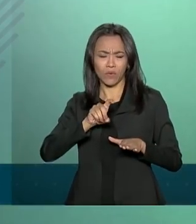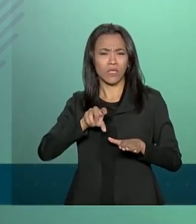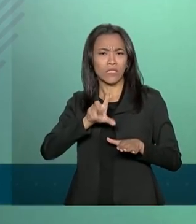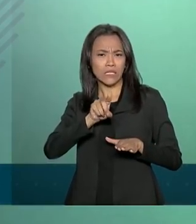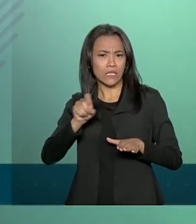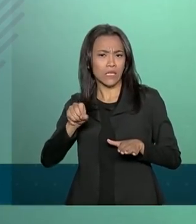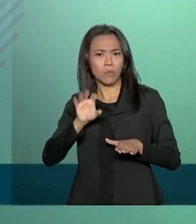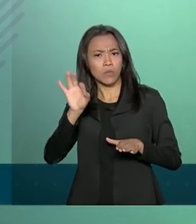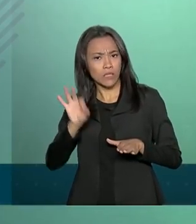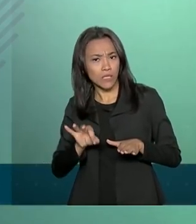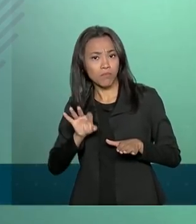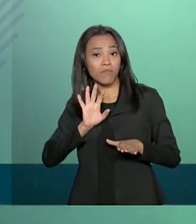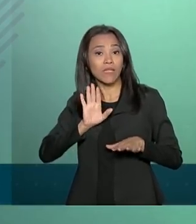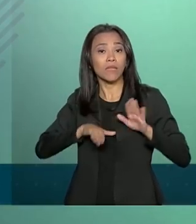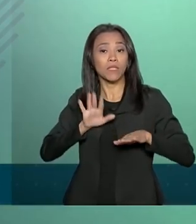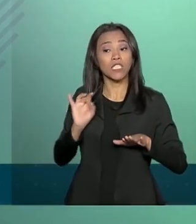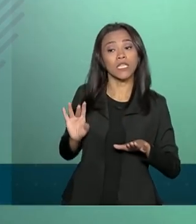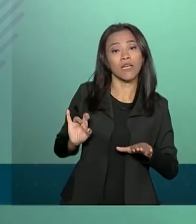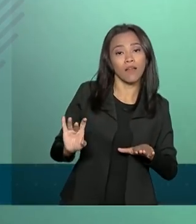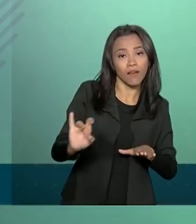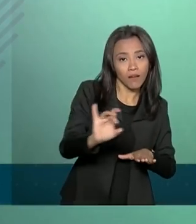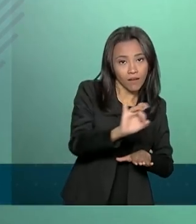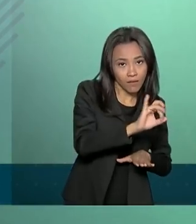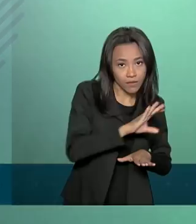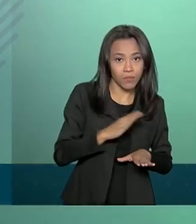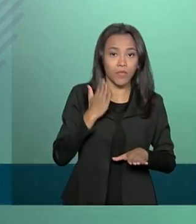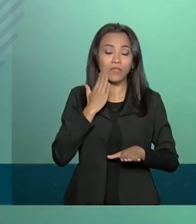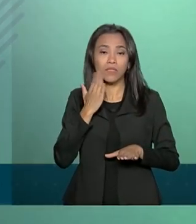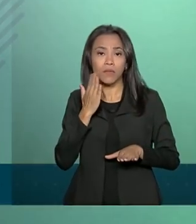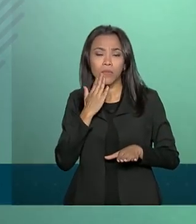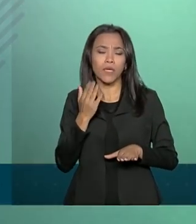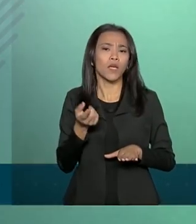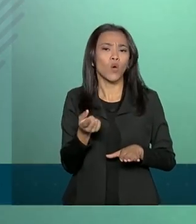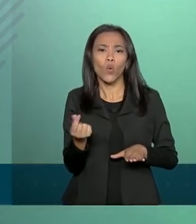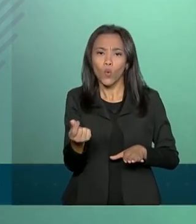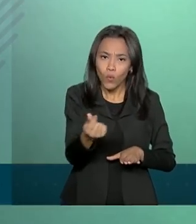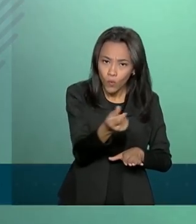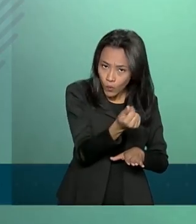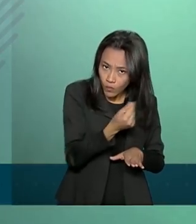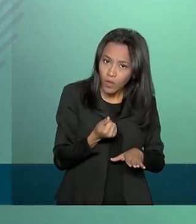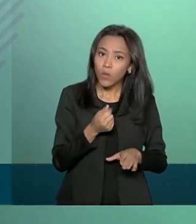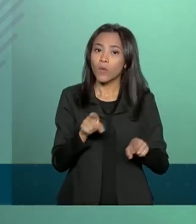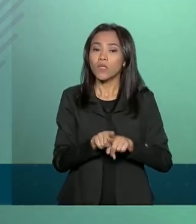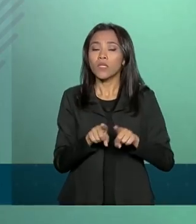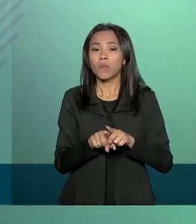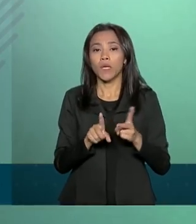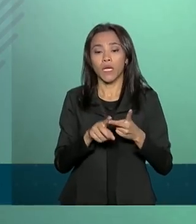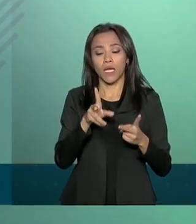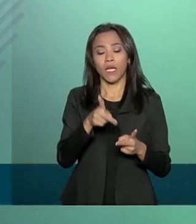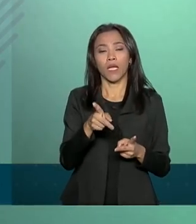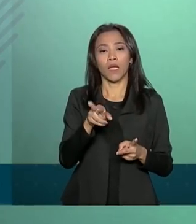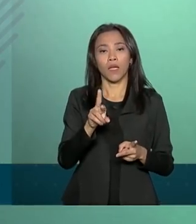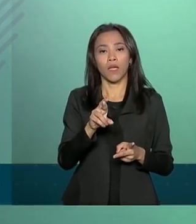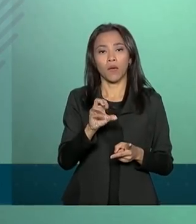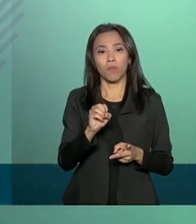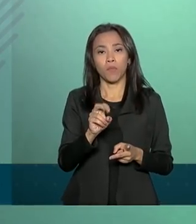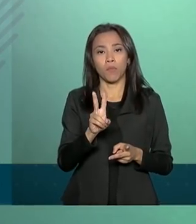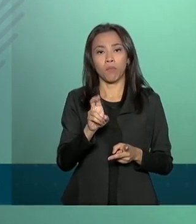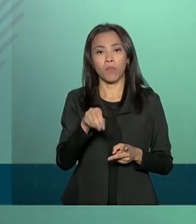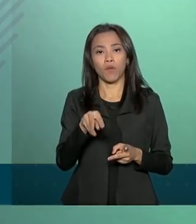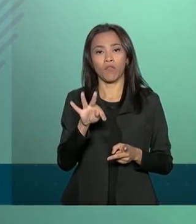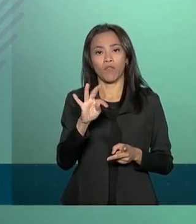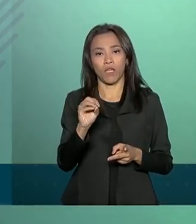sobre a média das remunerações ou proventos recebidos pensão para óbitos